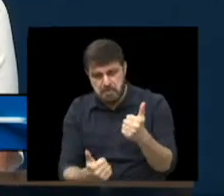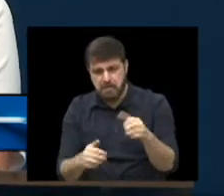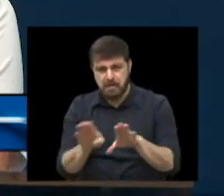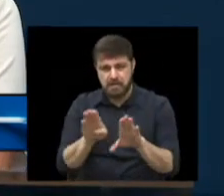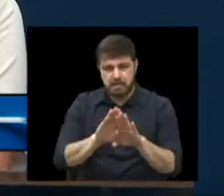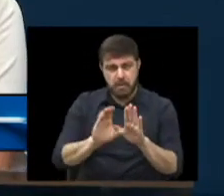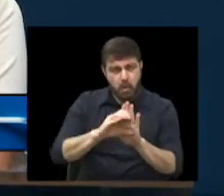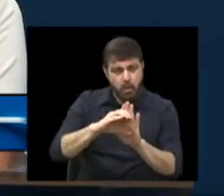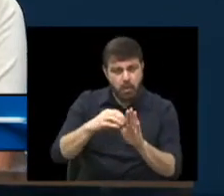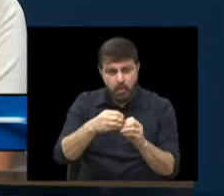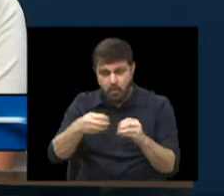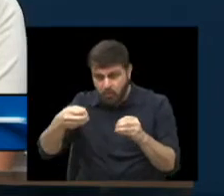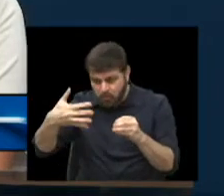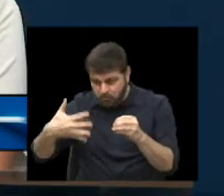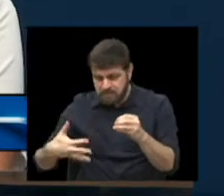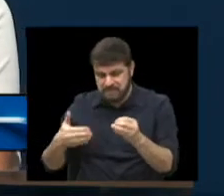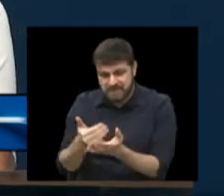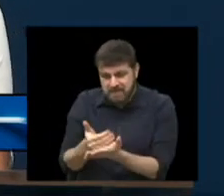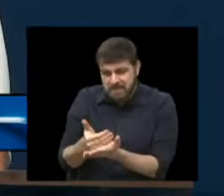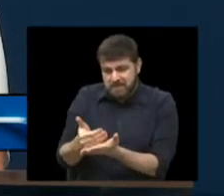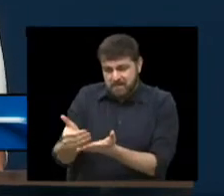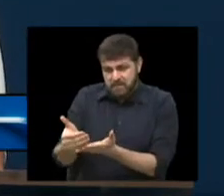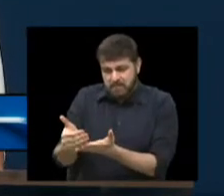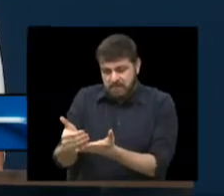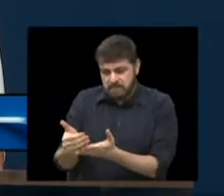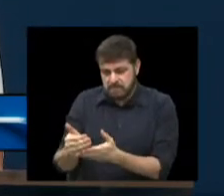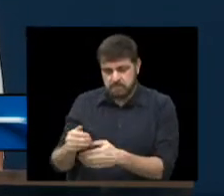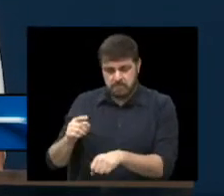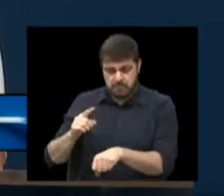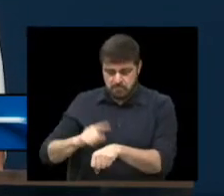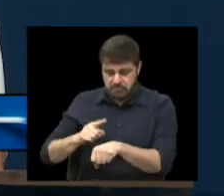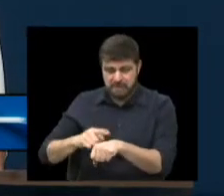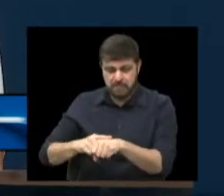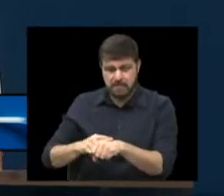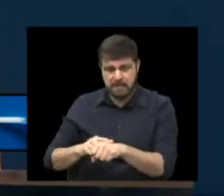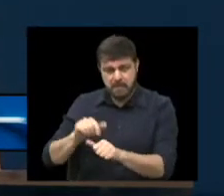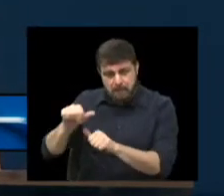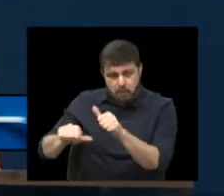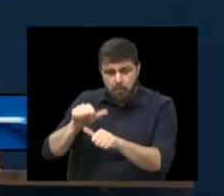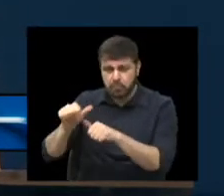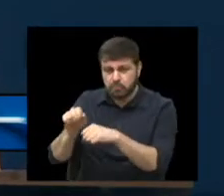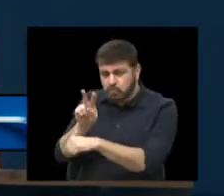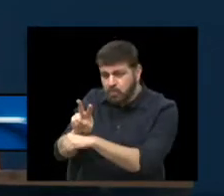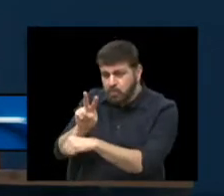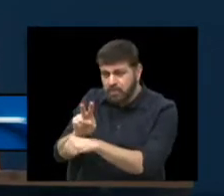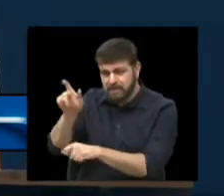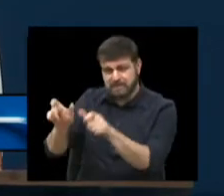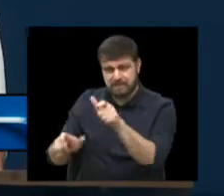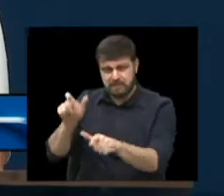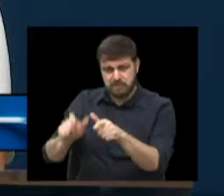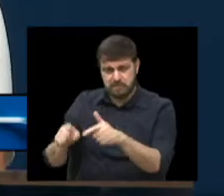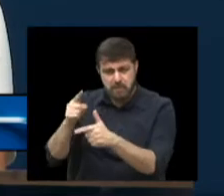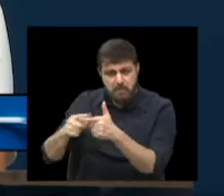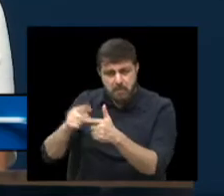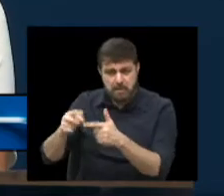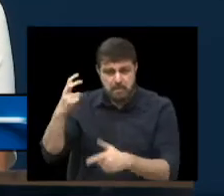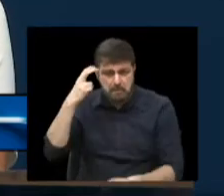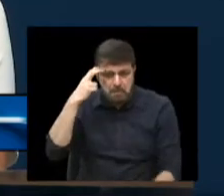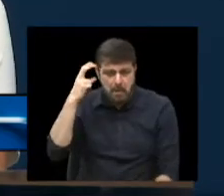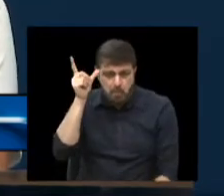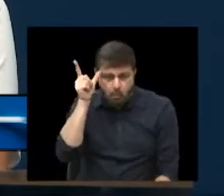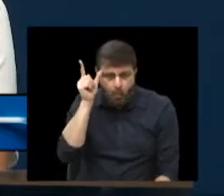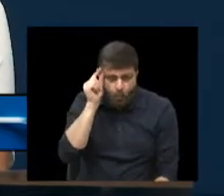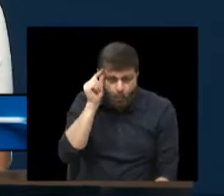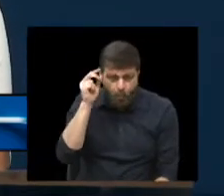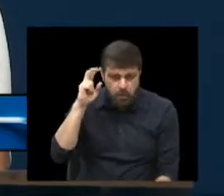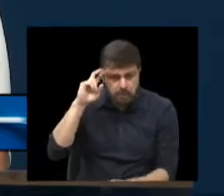do projeto originado durante a reforma psiquiátrica. Por isso, amanhã, os movimentos